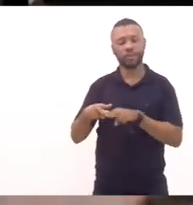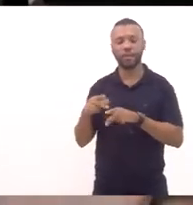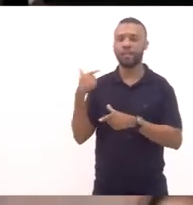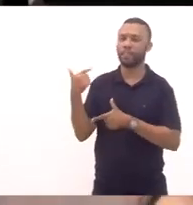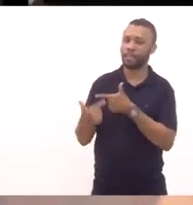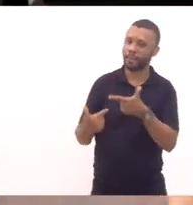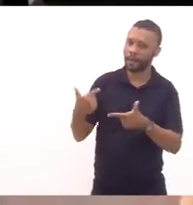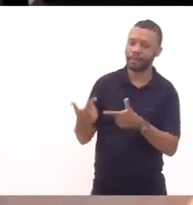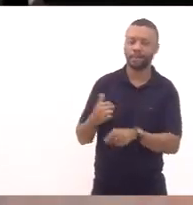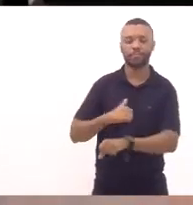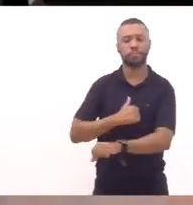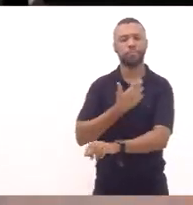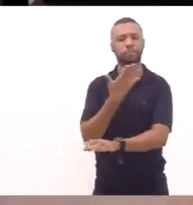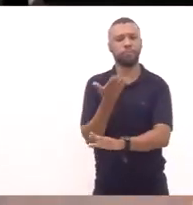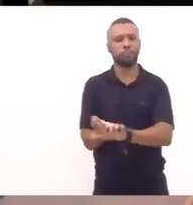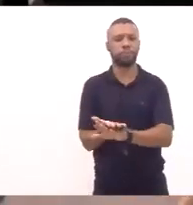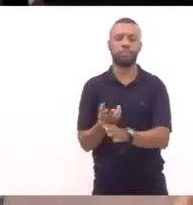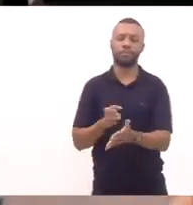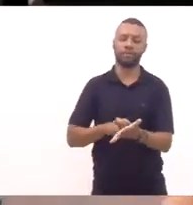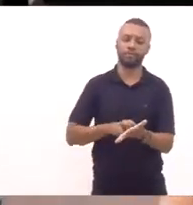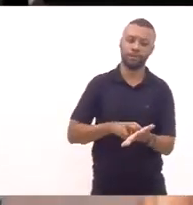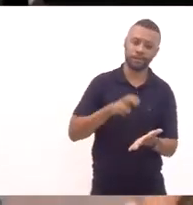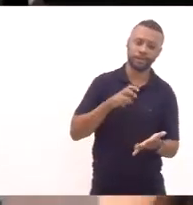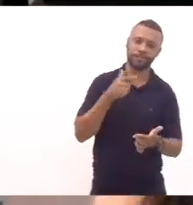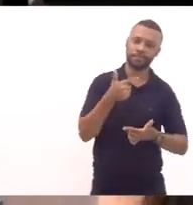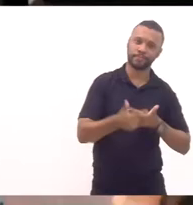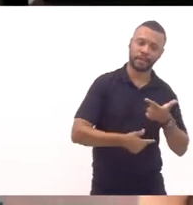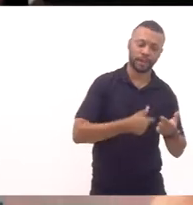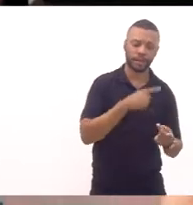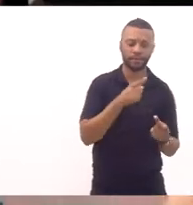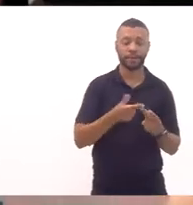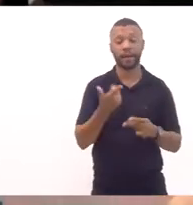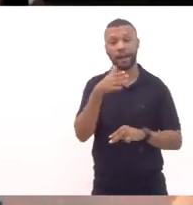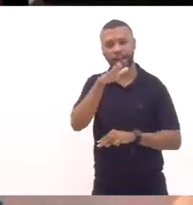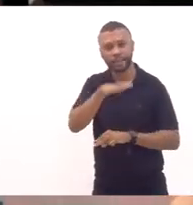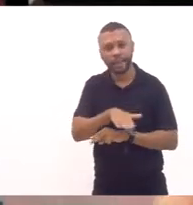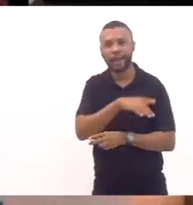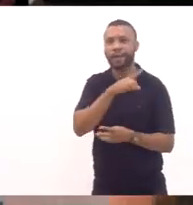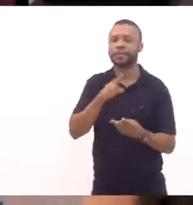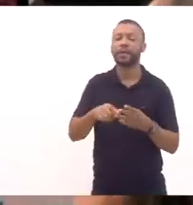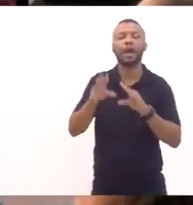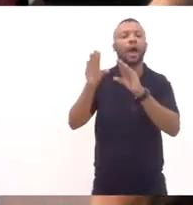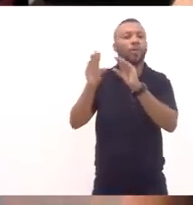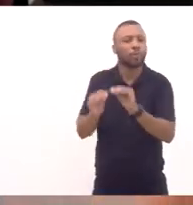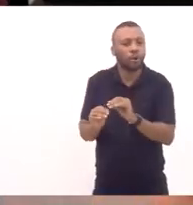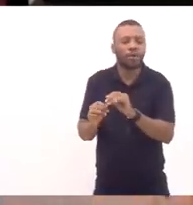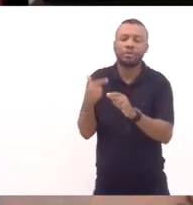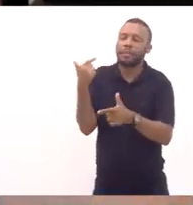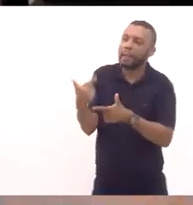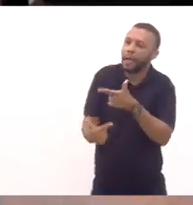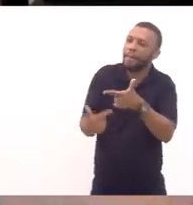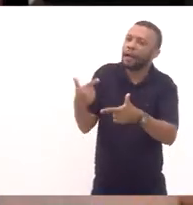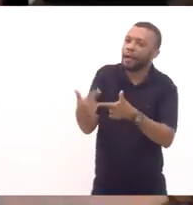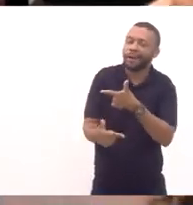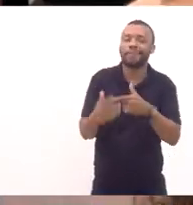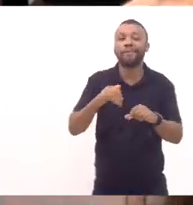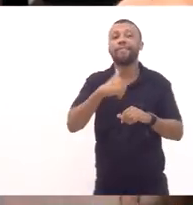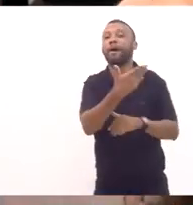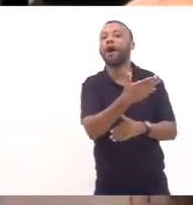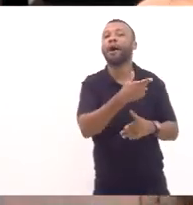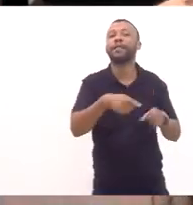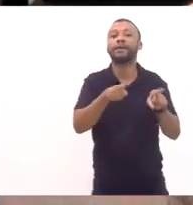tarde, de noite, e só trabalhava, tanto fora quanto em casa. E como eu,